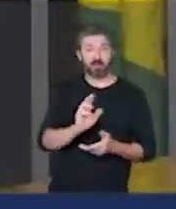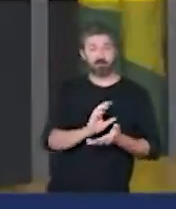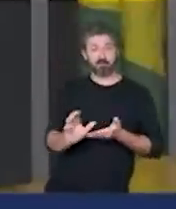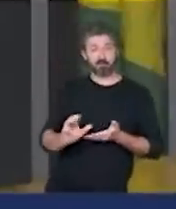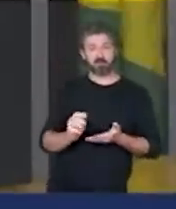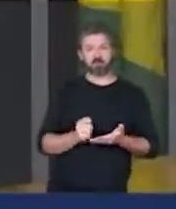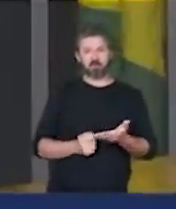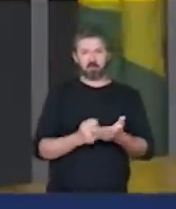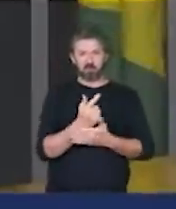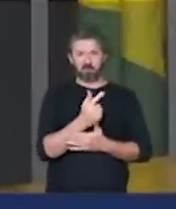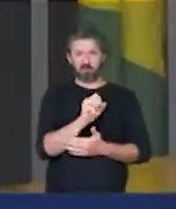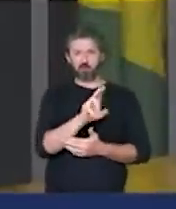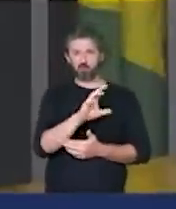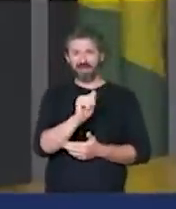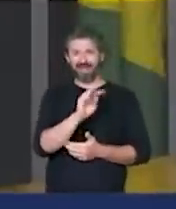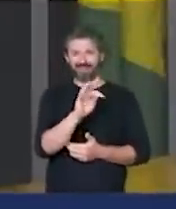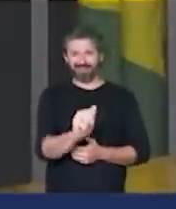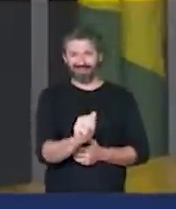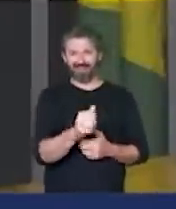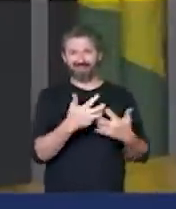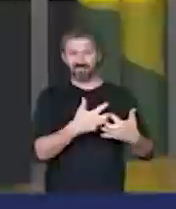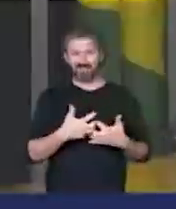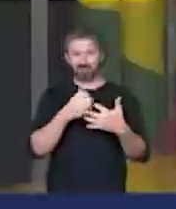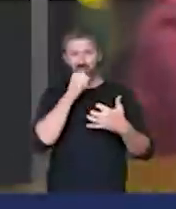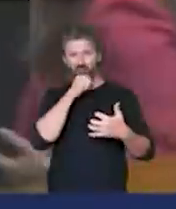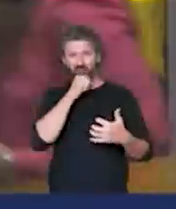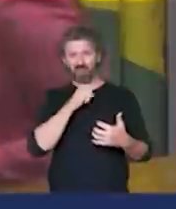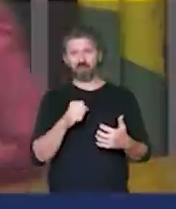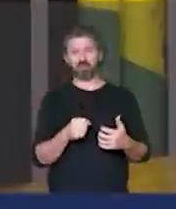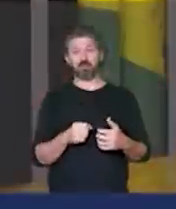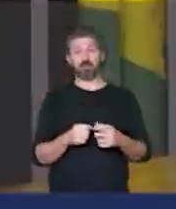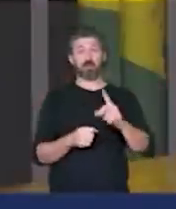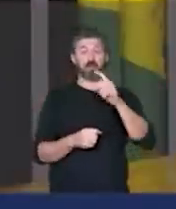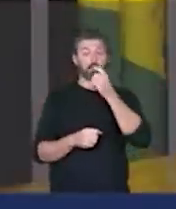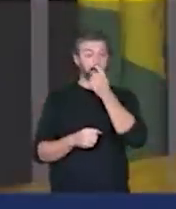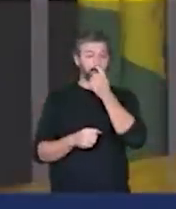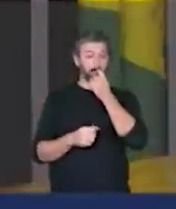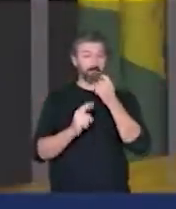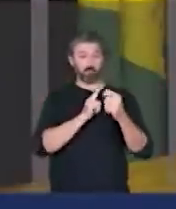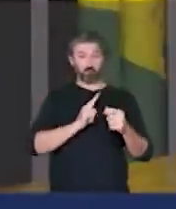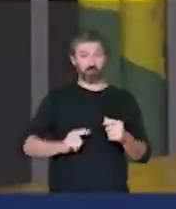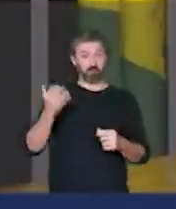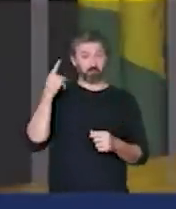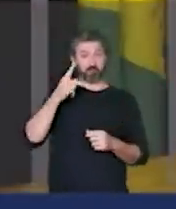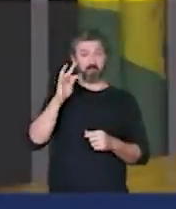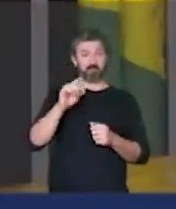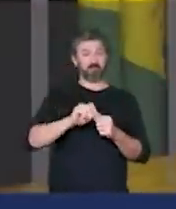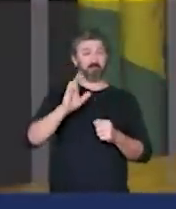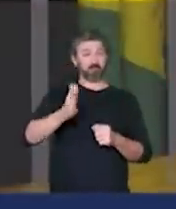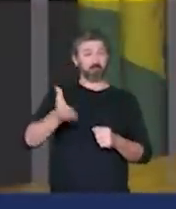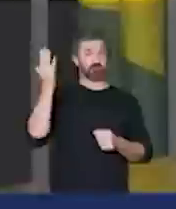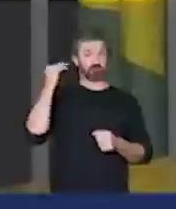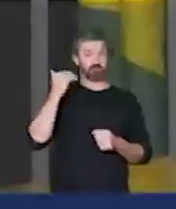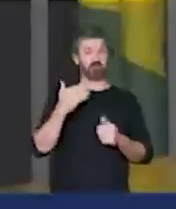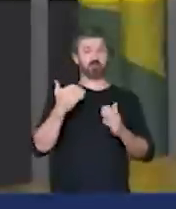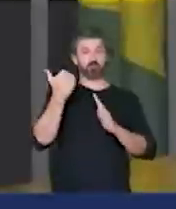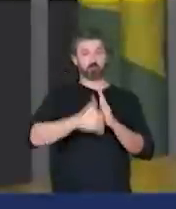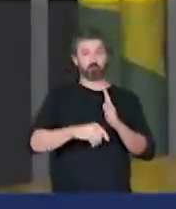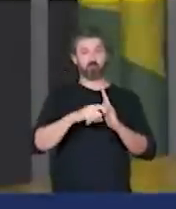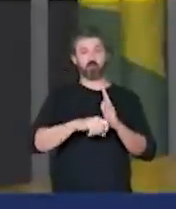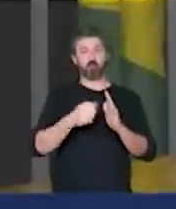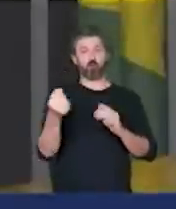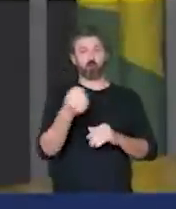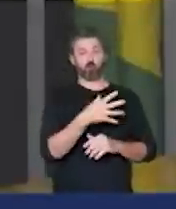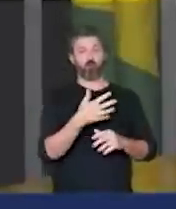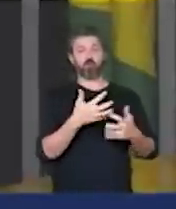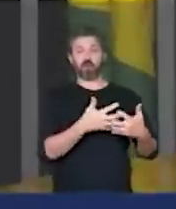comprar sucata de caminhão. Coisa que, aliás, os governos petistas já fizeram subsídio para a compra de novos caminhões